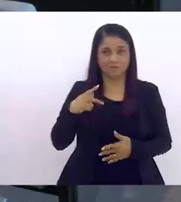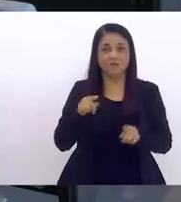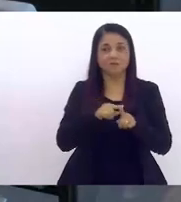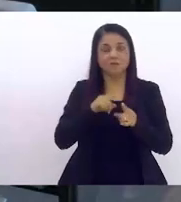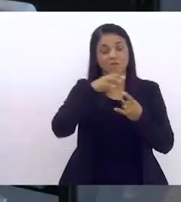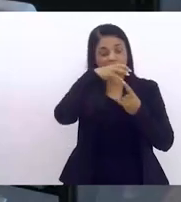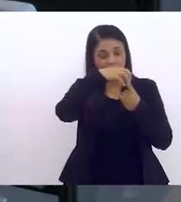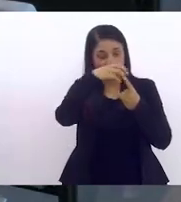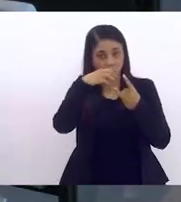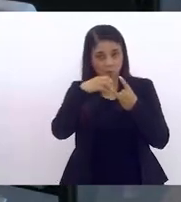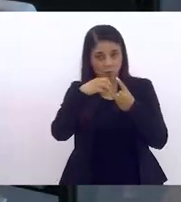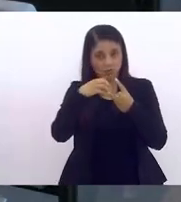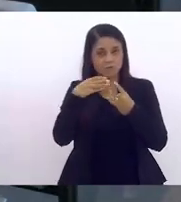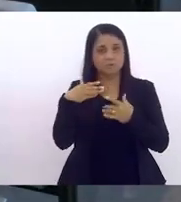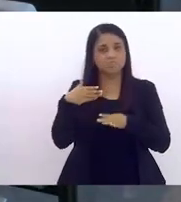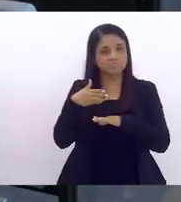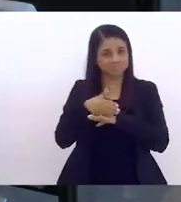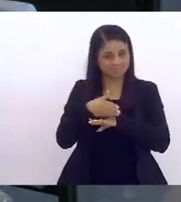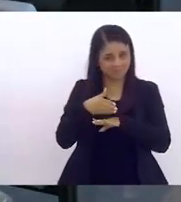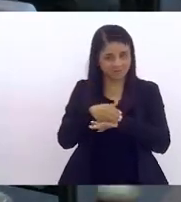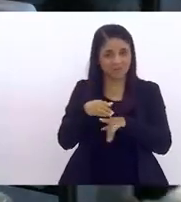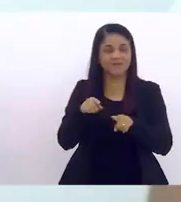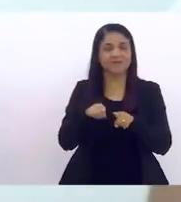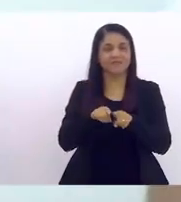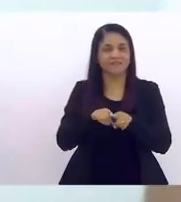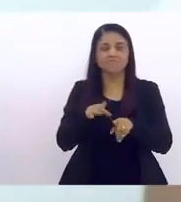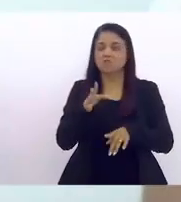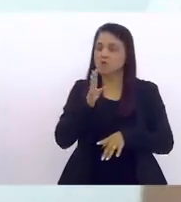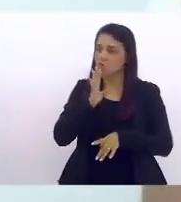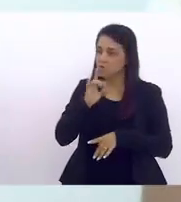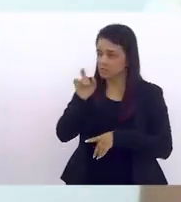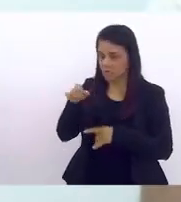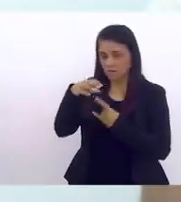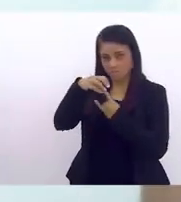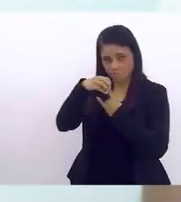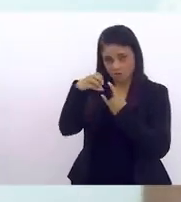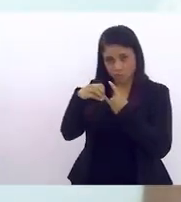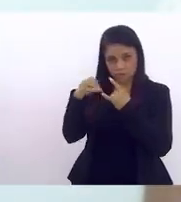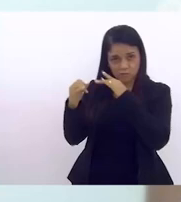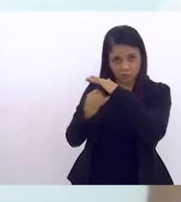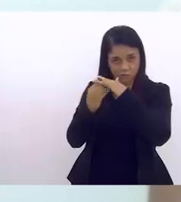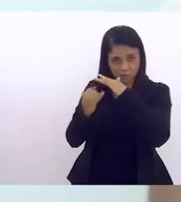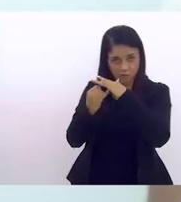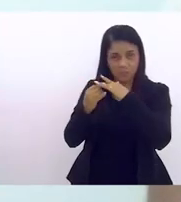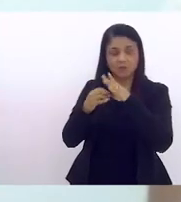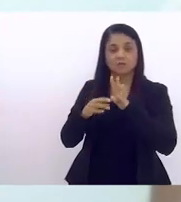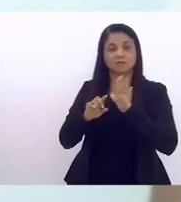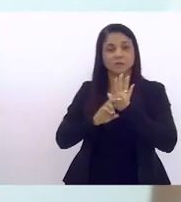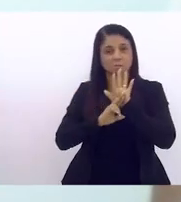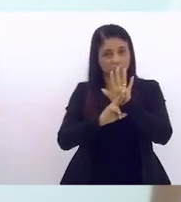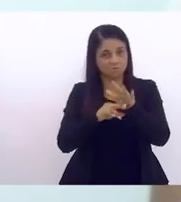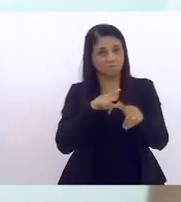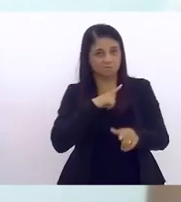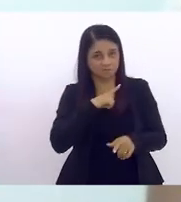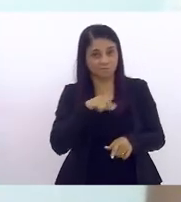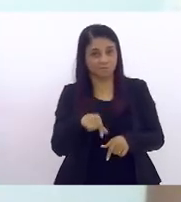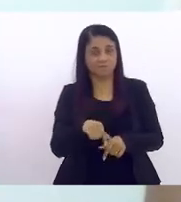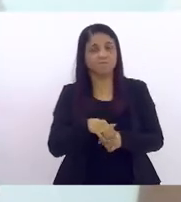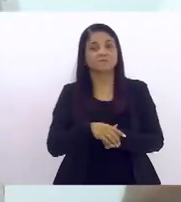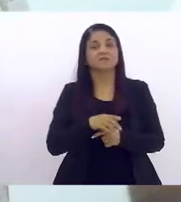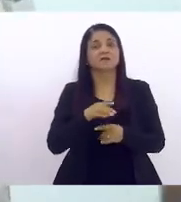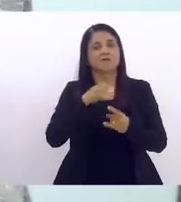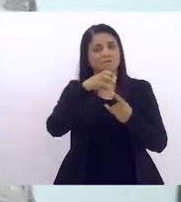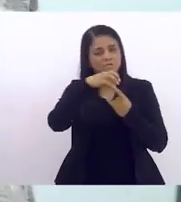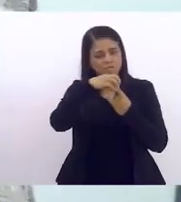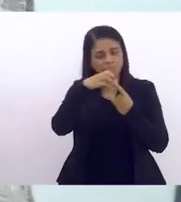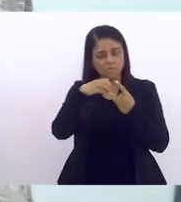Fiocruz presente. Eu sempre faço questão muito de reconhecer a Fiocruz, porque a Fiocruz, as